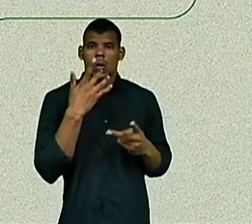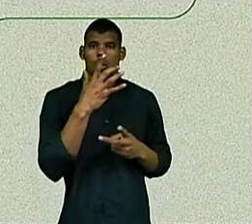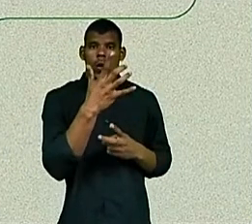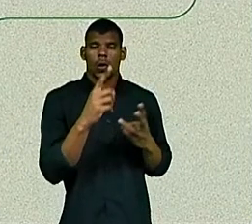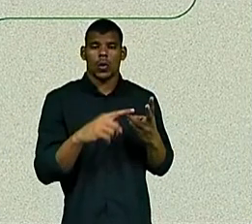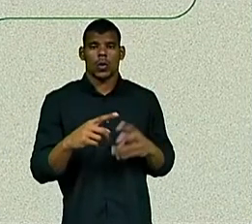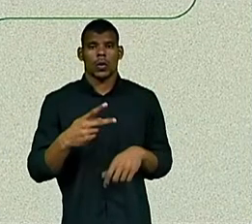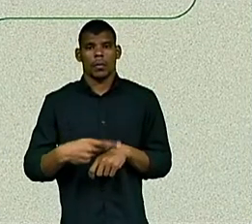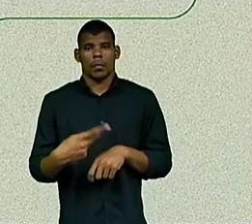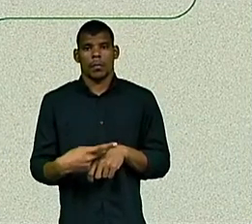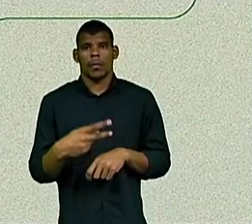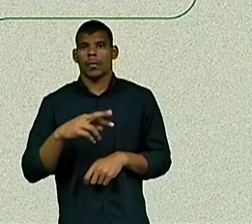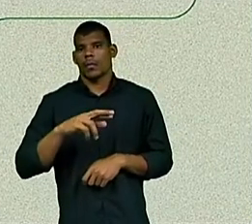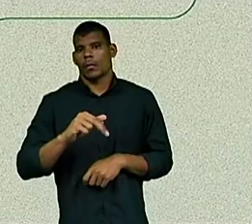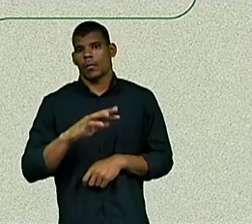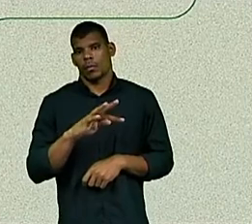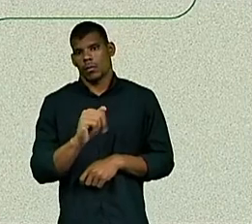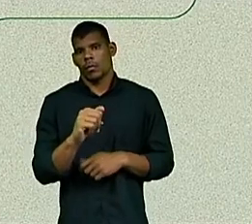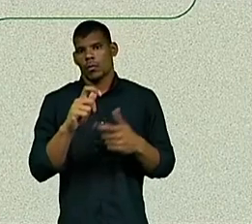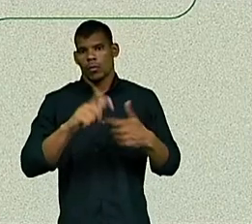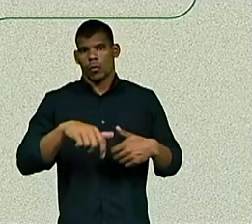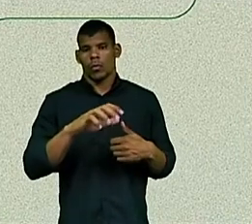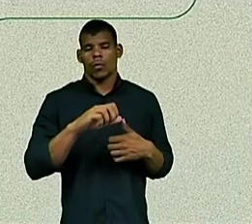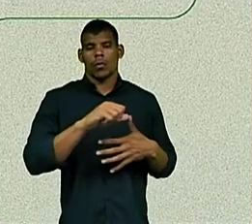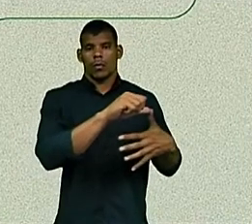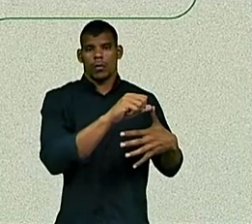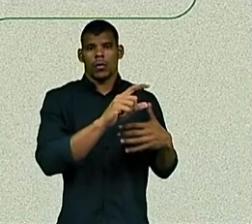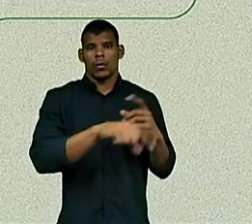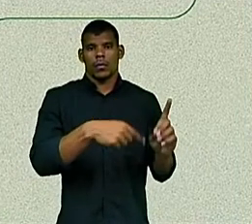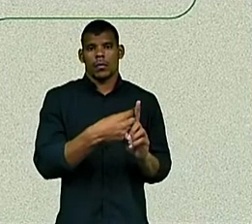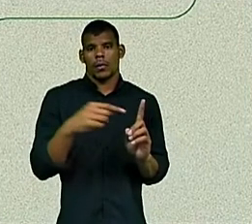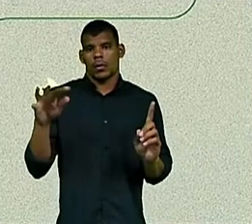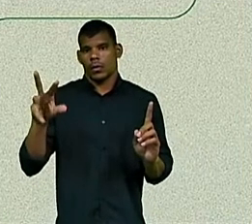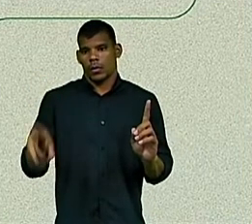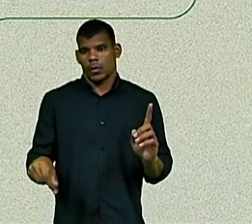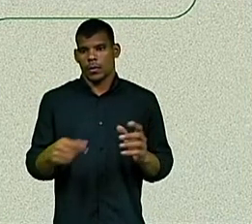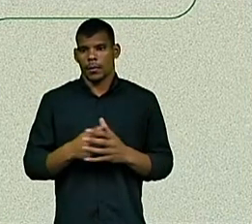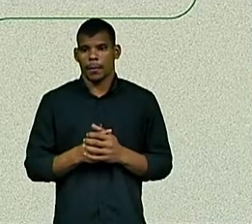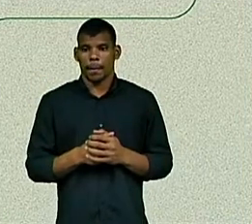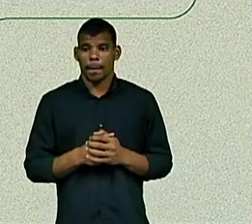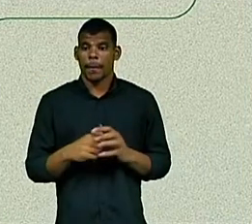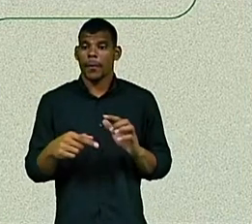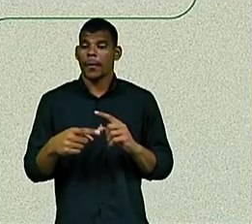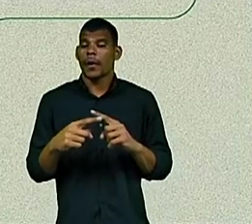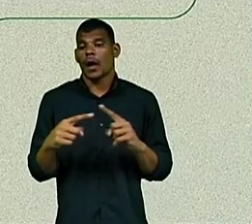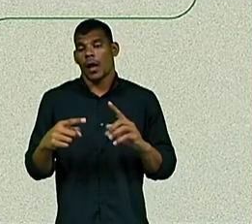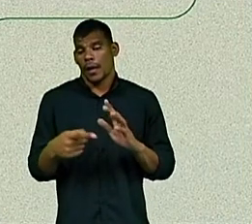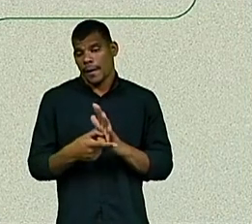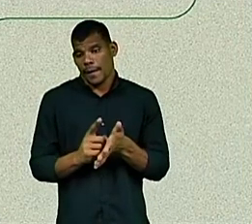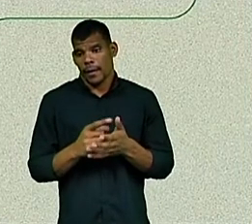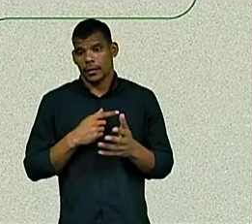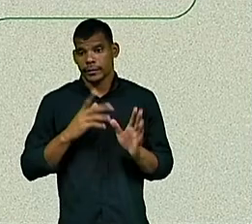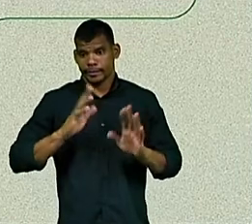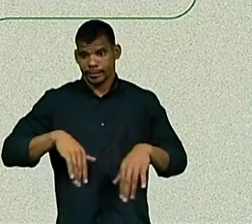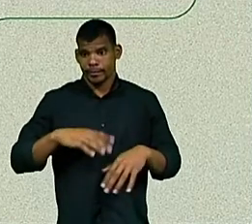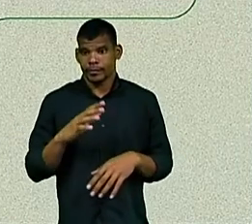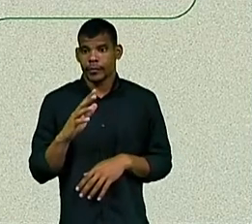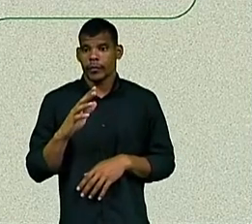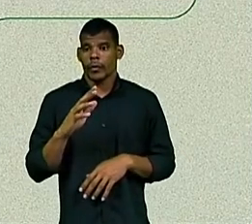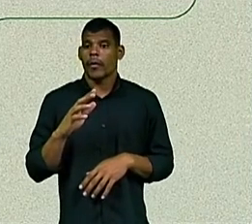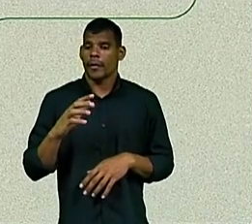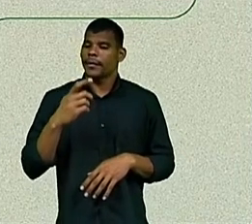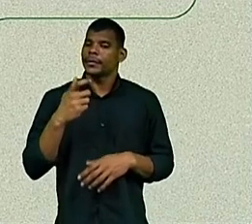coroa da Inglaterra veio da América e da África meus amigos antes de terminar aquele mandar um abraço para todos os professores